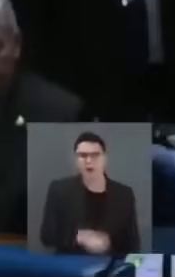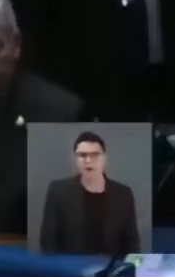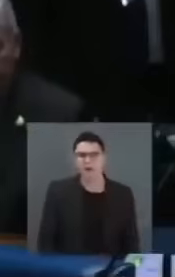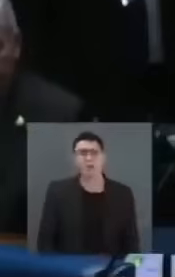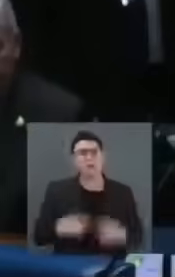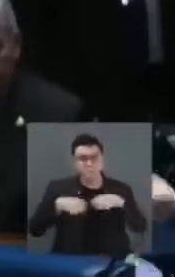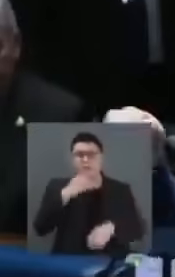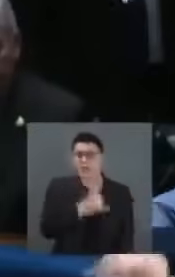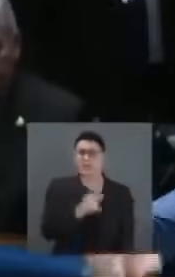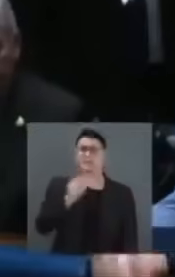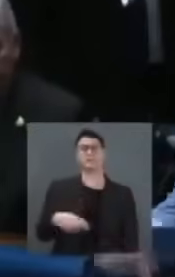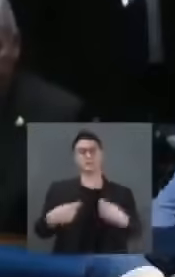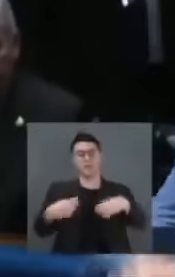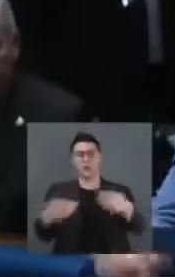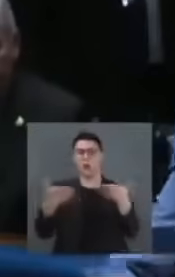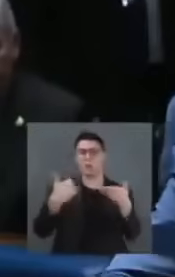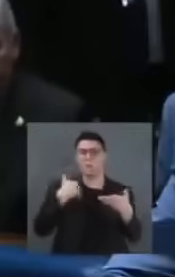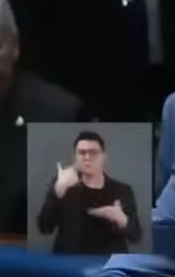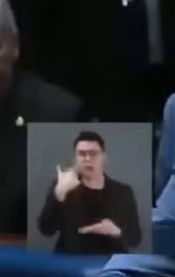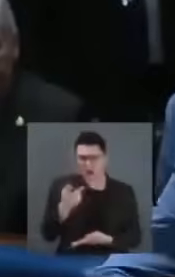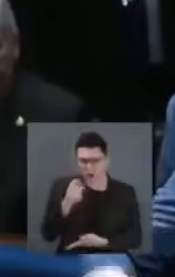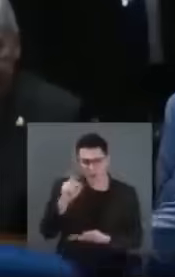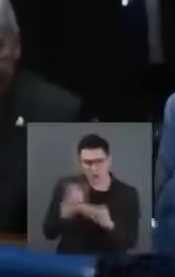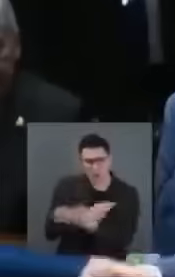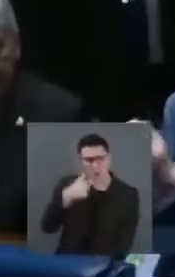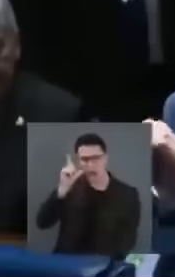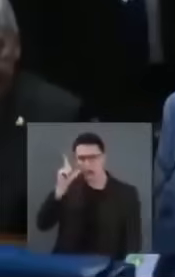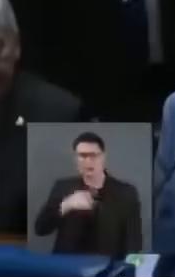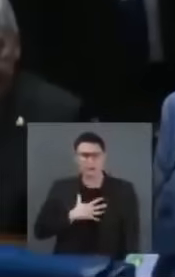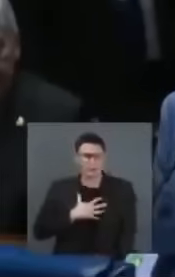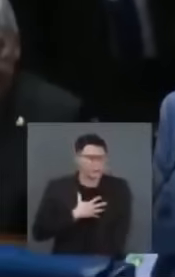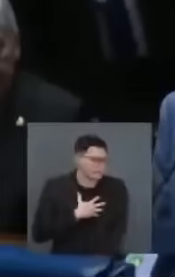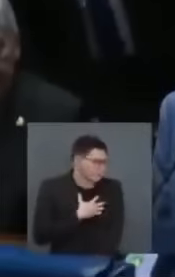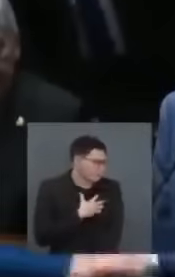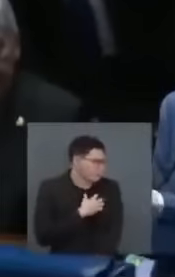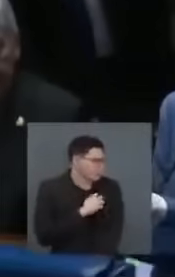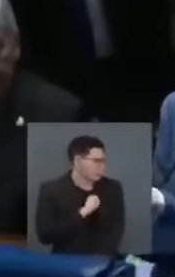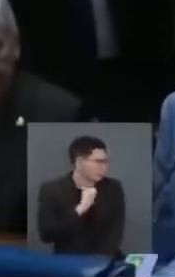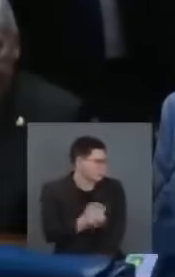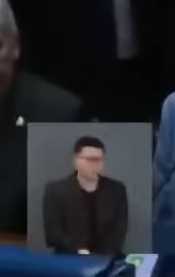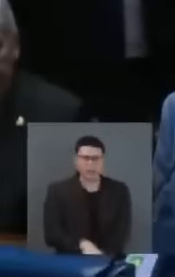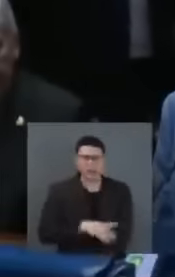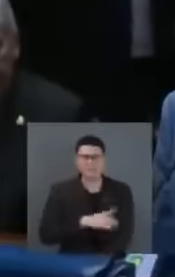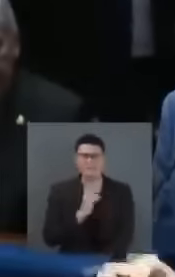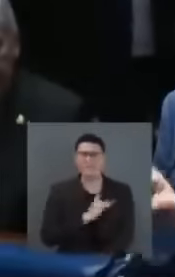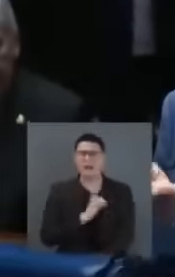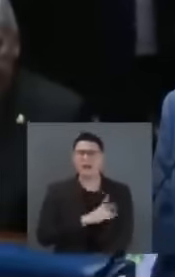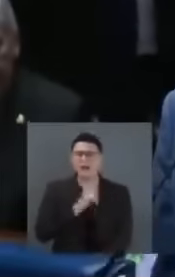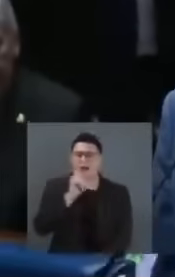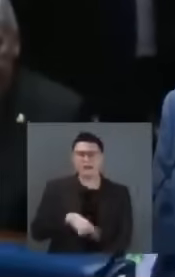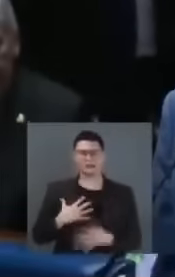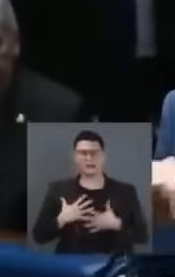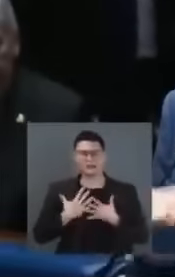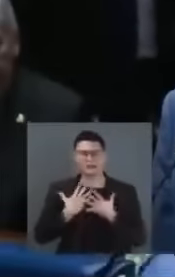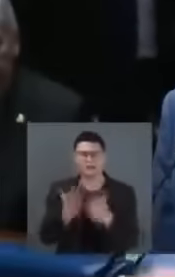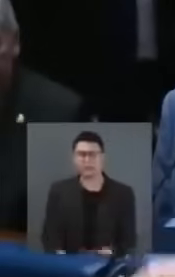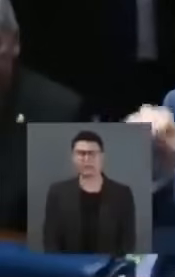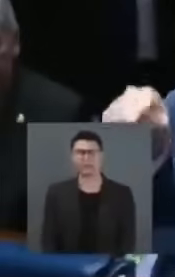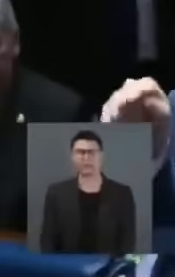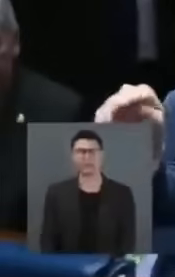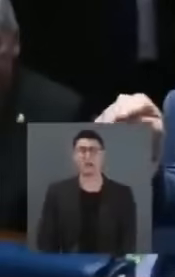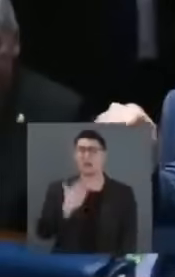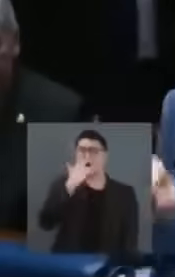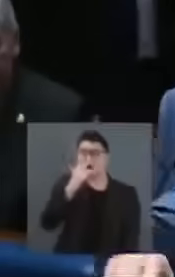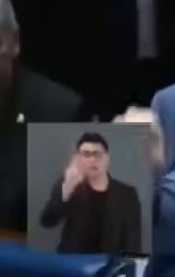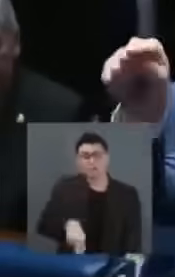É necessário. Agora, o que foi visto aqui ontem é de causar arrepios, é de causar medo, é de causar asco. Eu acho que sim, nós